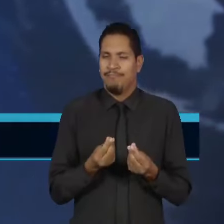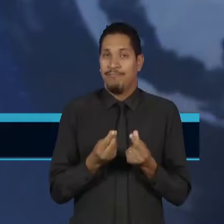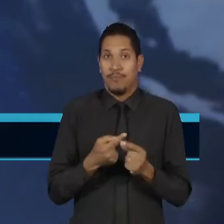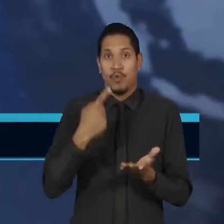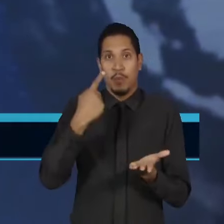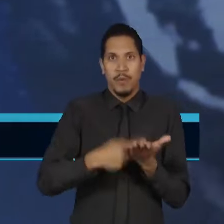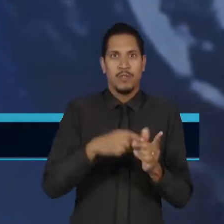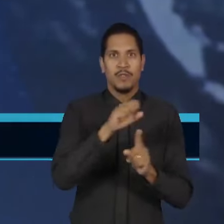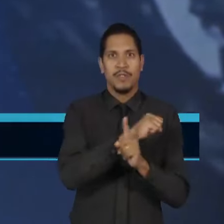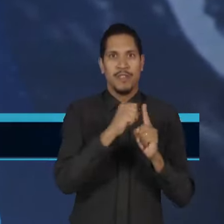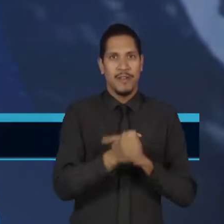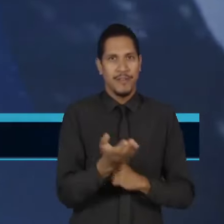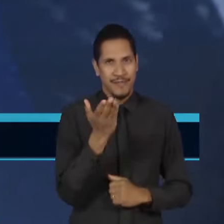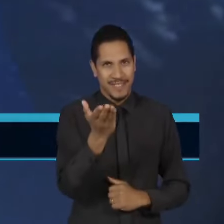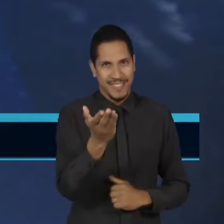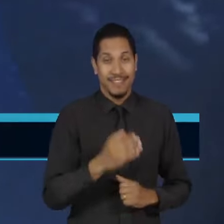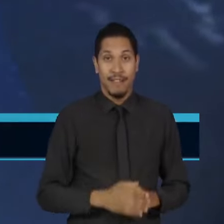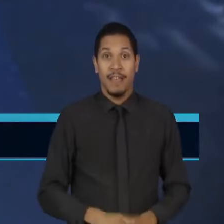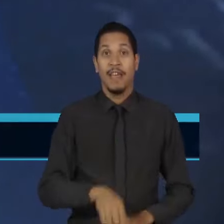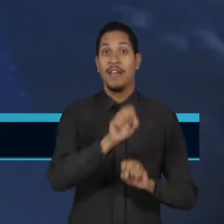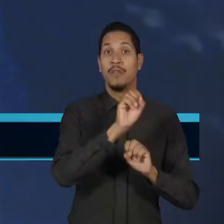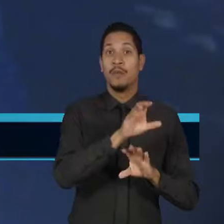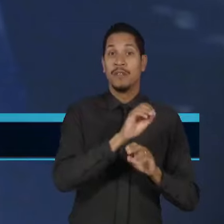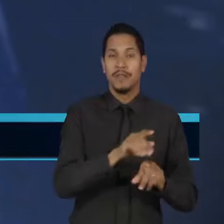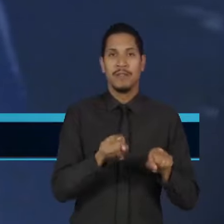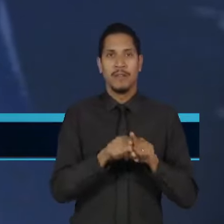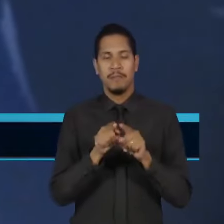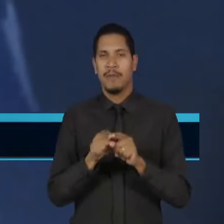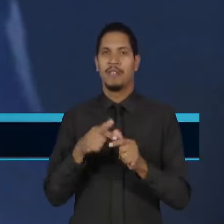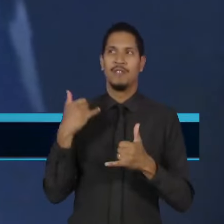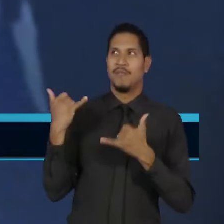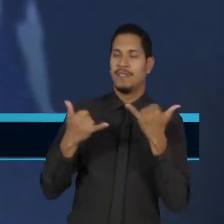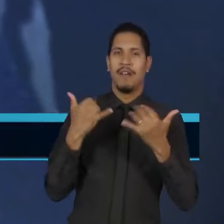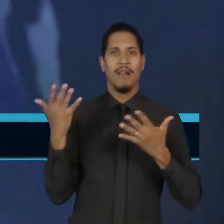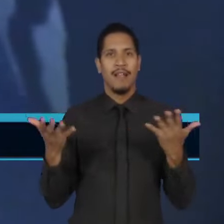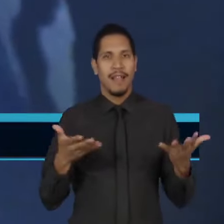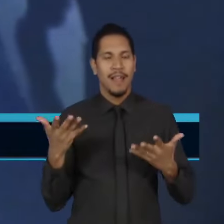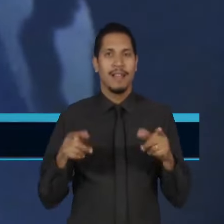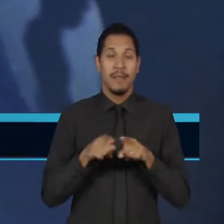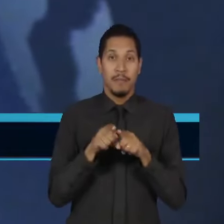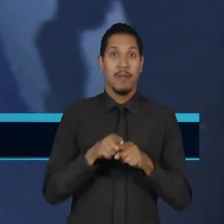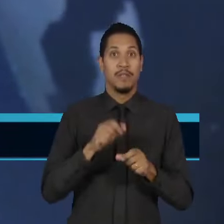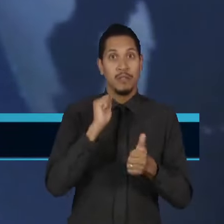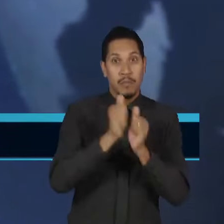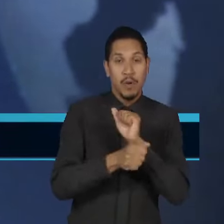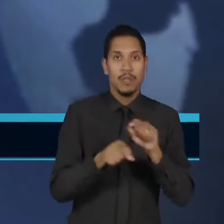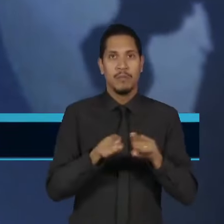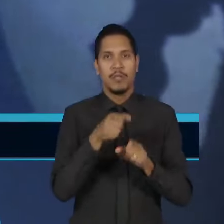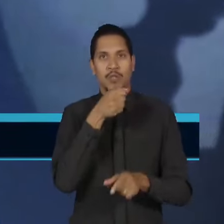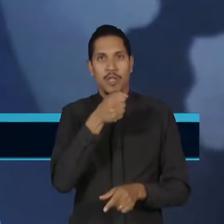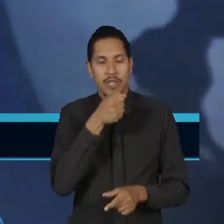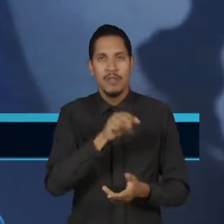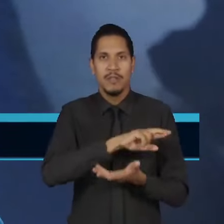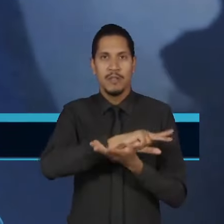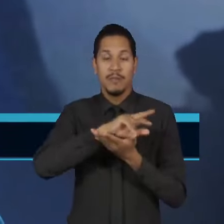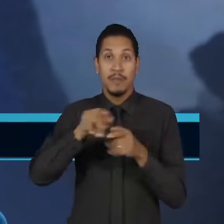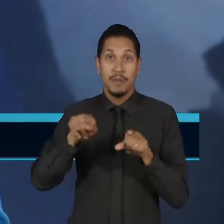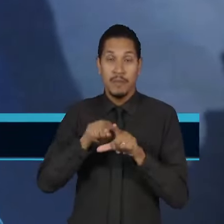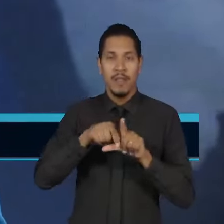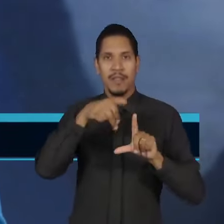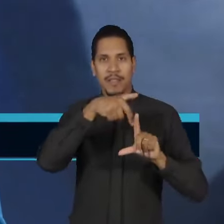social com você. Educação, entretenimento, esporte, musicais, jornalismo e a maior programação infantil da TV